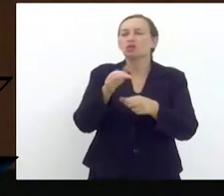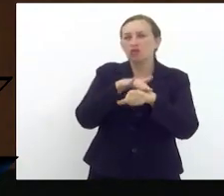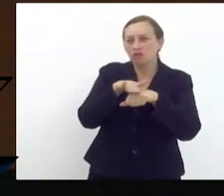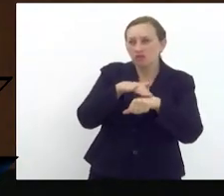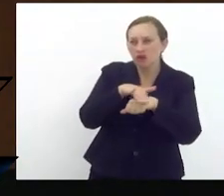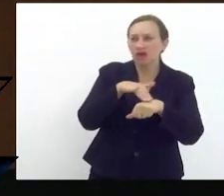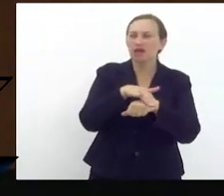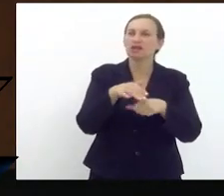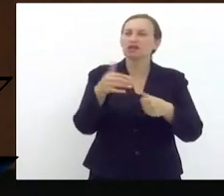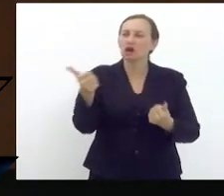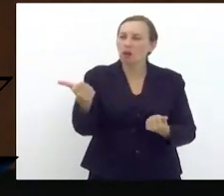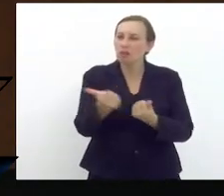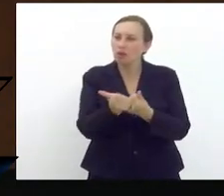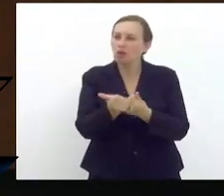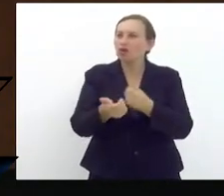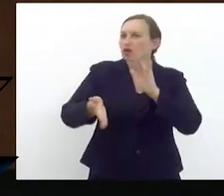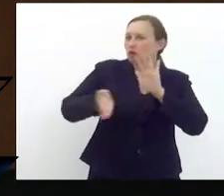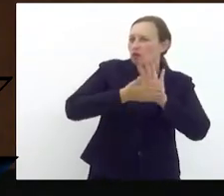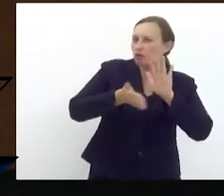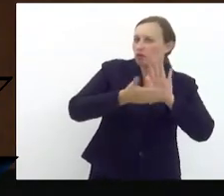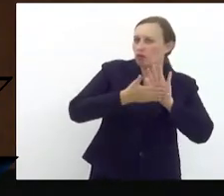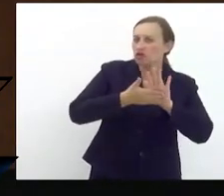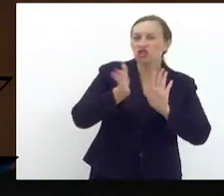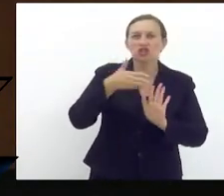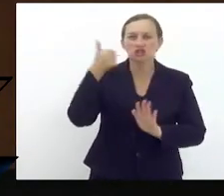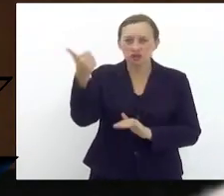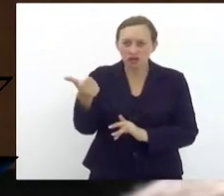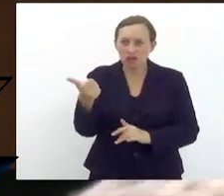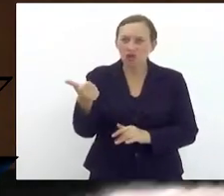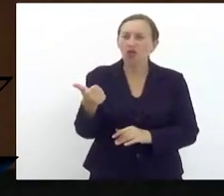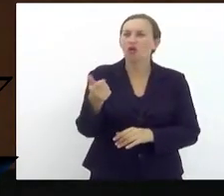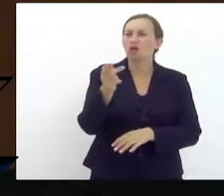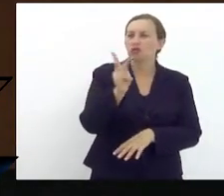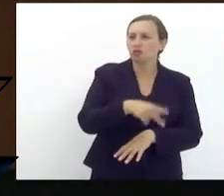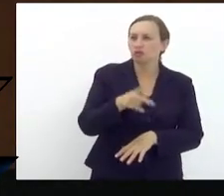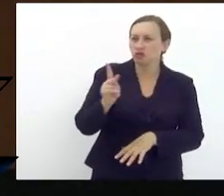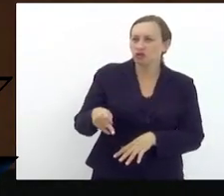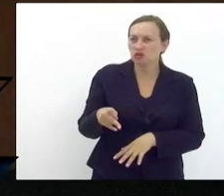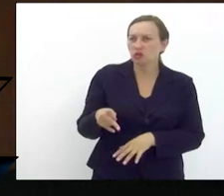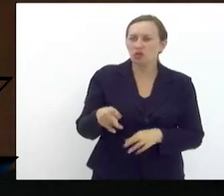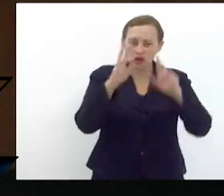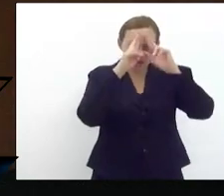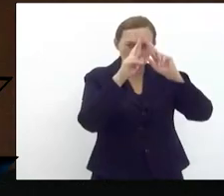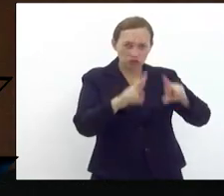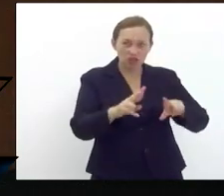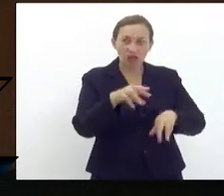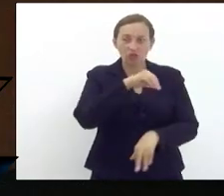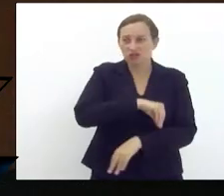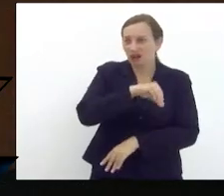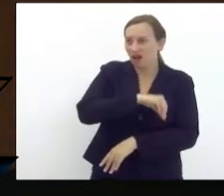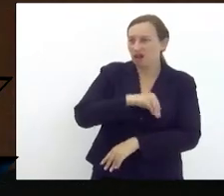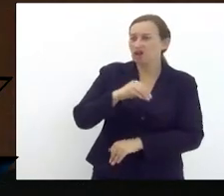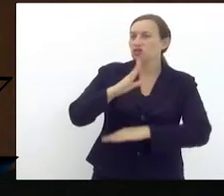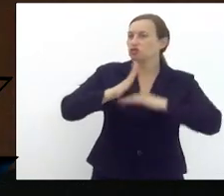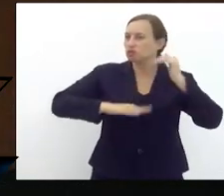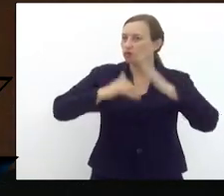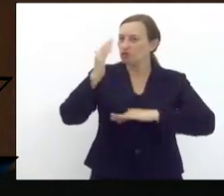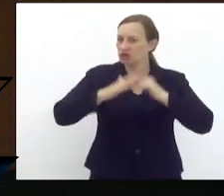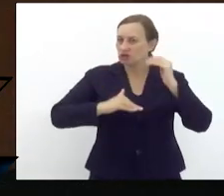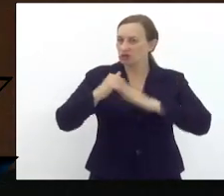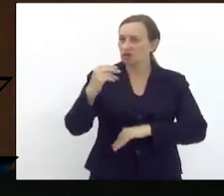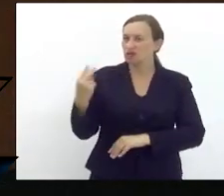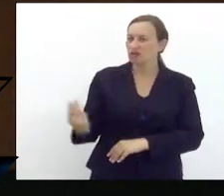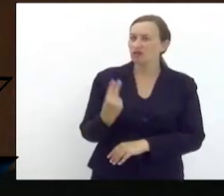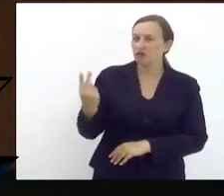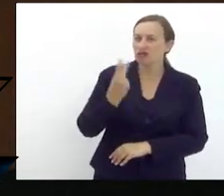na construção de uma proposta que seja viável que faça o Rio de Janeiro respeitar o piso e preservar as carreiras